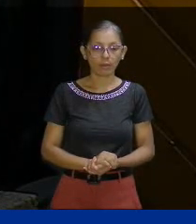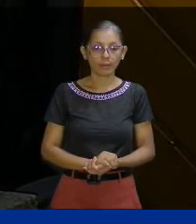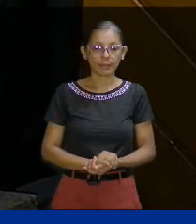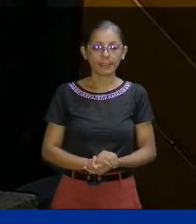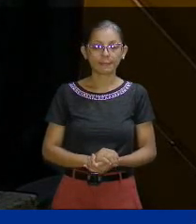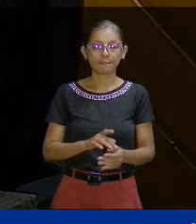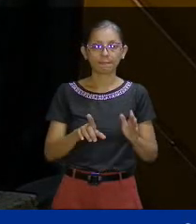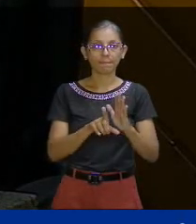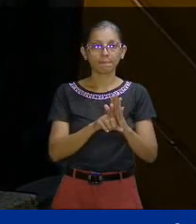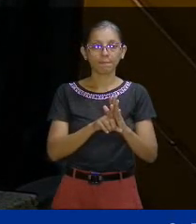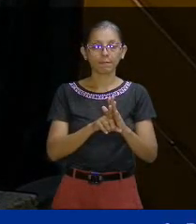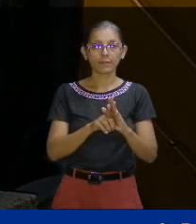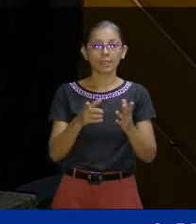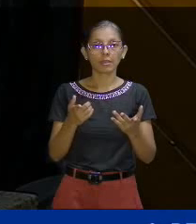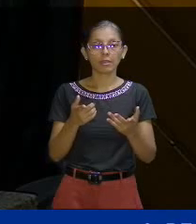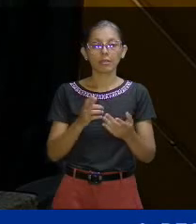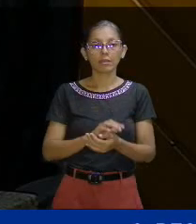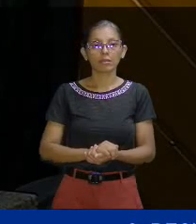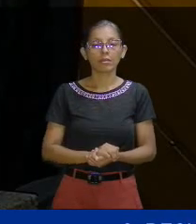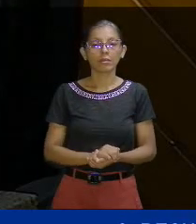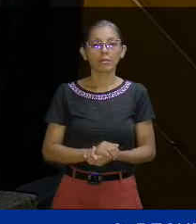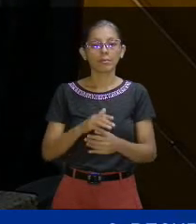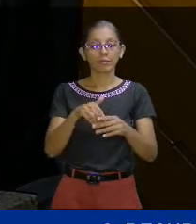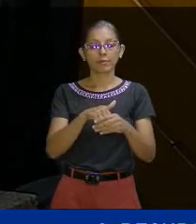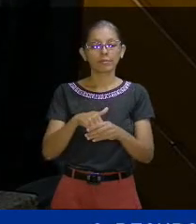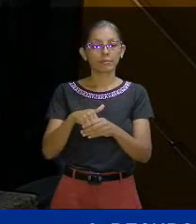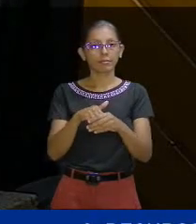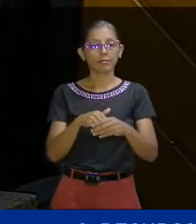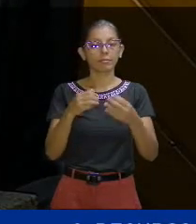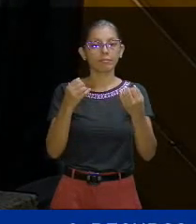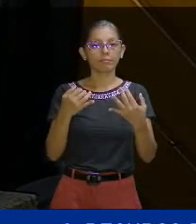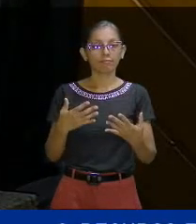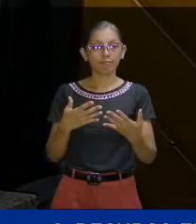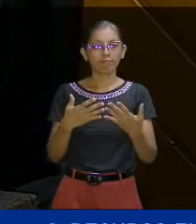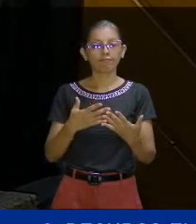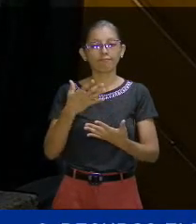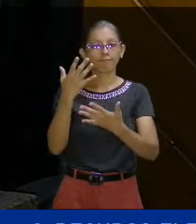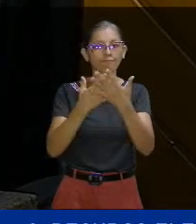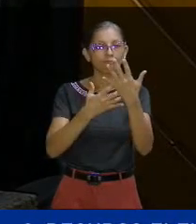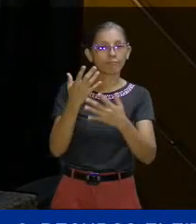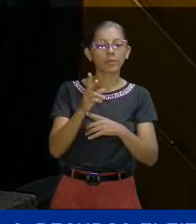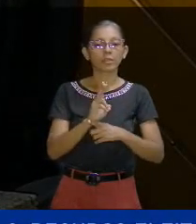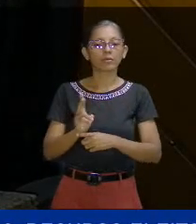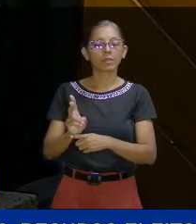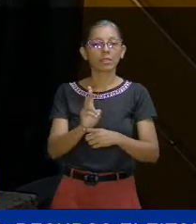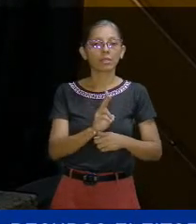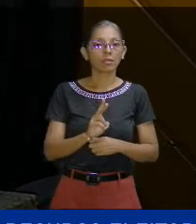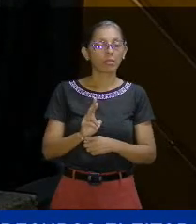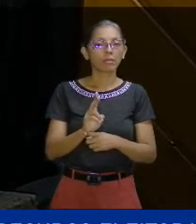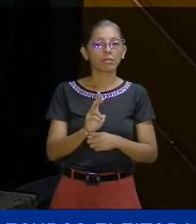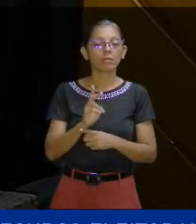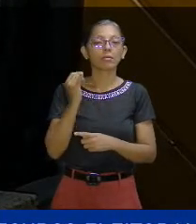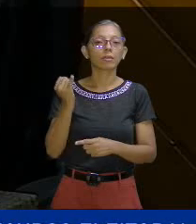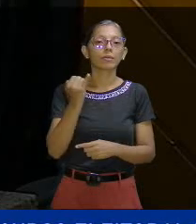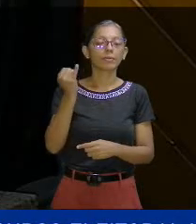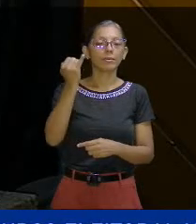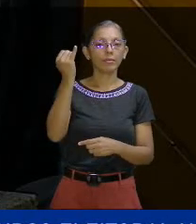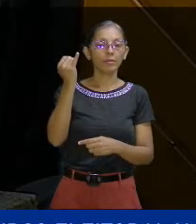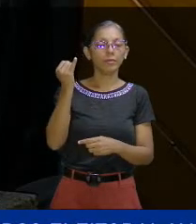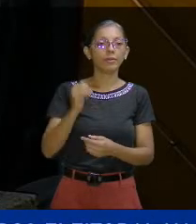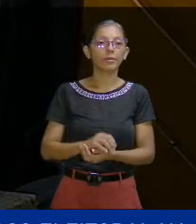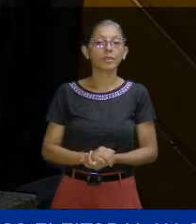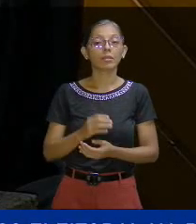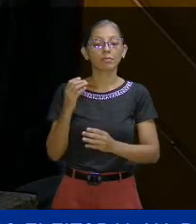eleitoral em contejo, a lei eleitoral, visa assegurar a transparência e fiscalização, sendo a comunicação prévia um